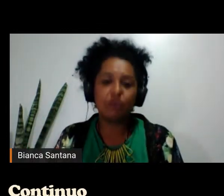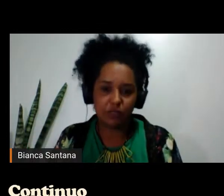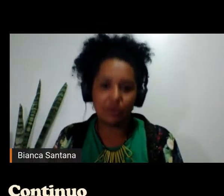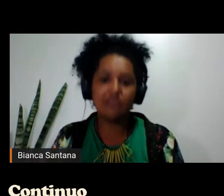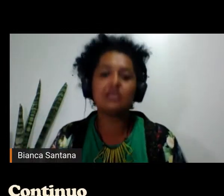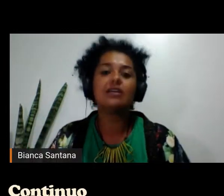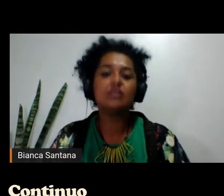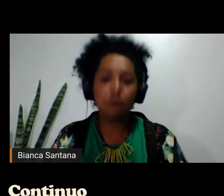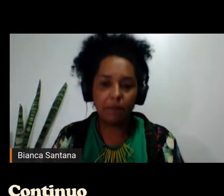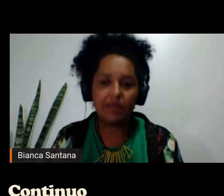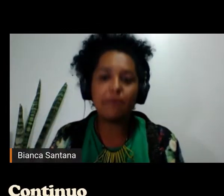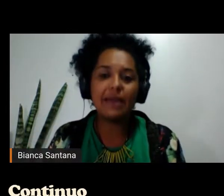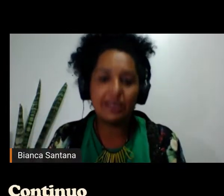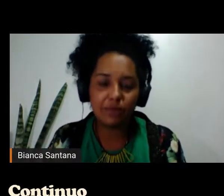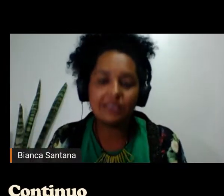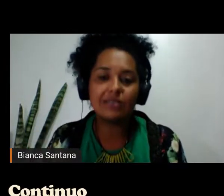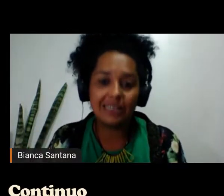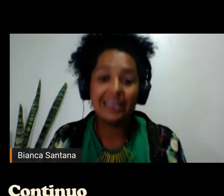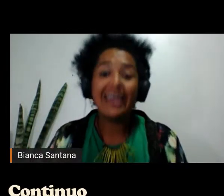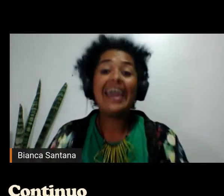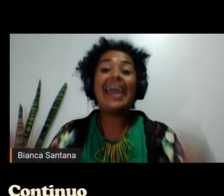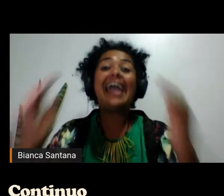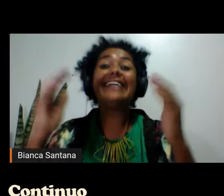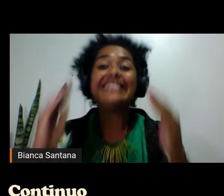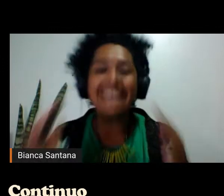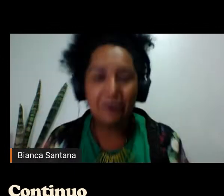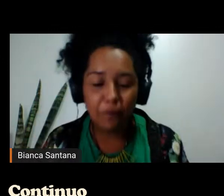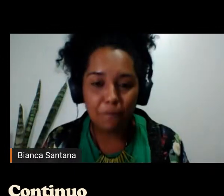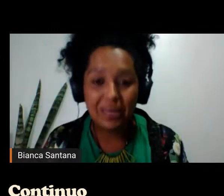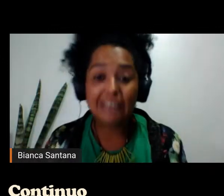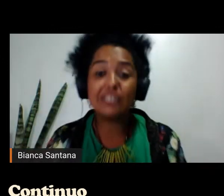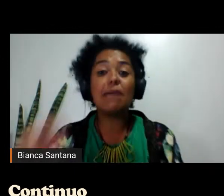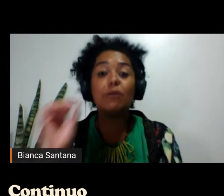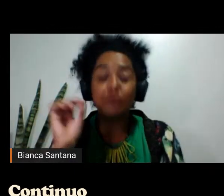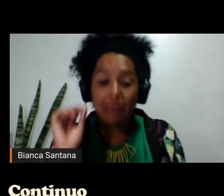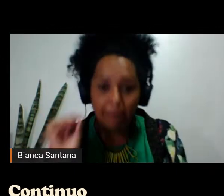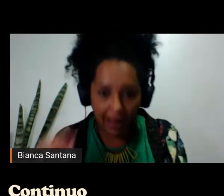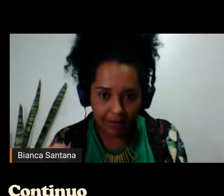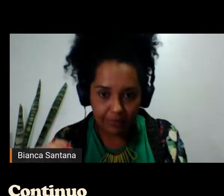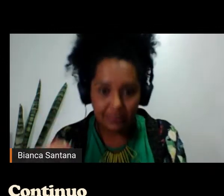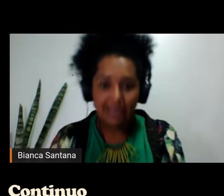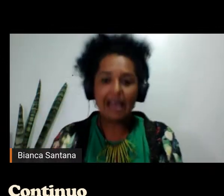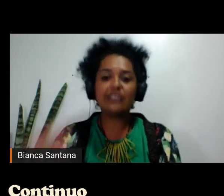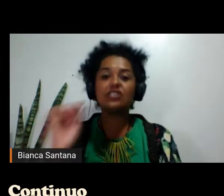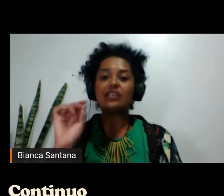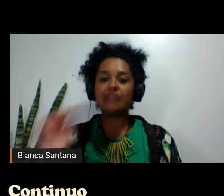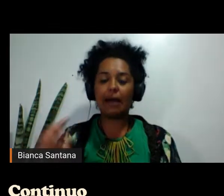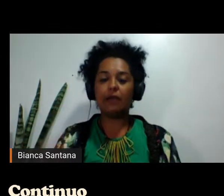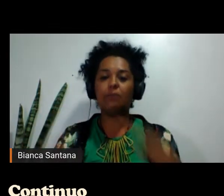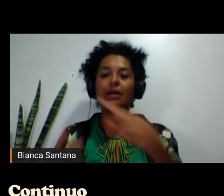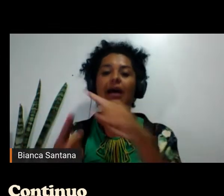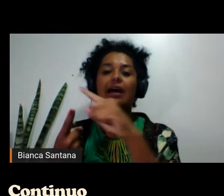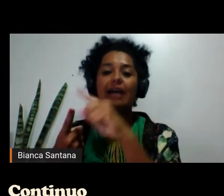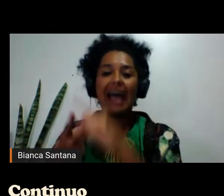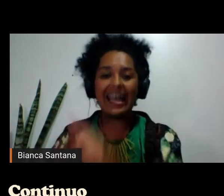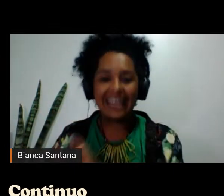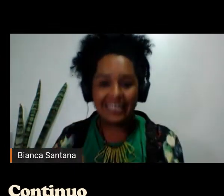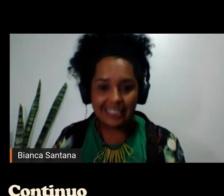aquelas informações sobre também a atuação dele. Então, a gente tem muito trabalho. A gente tem trabalho